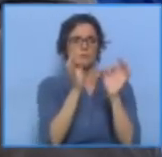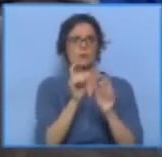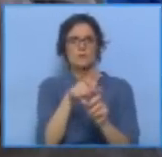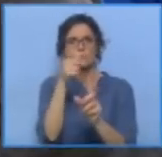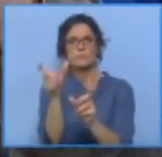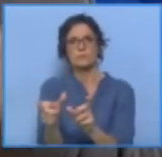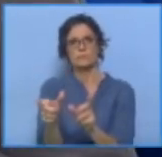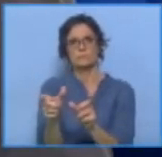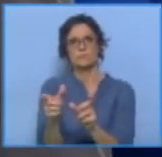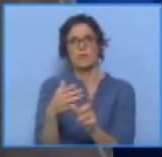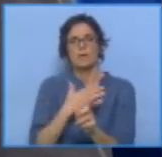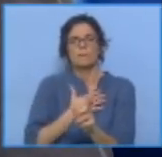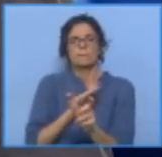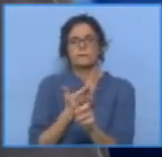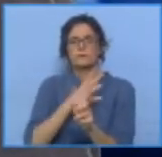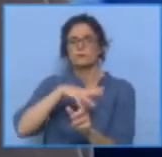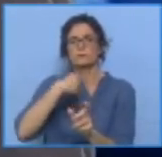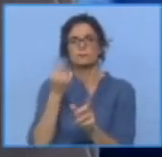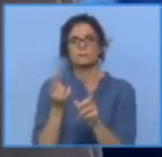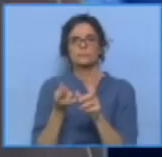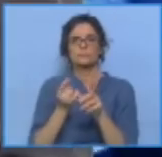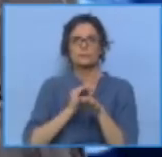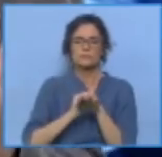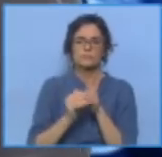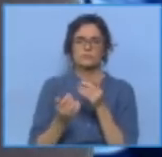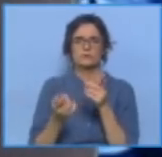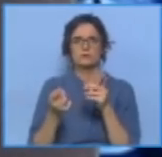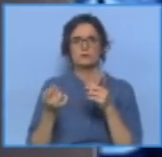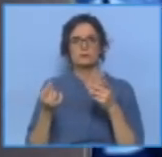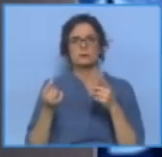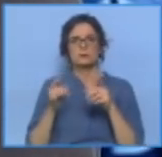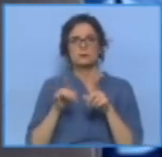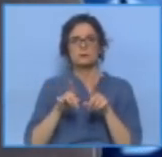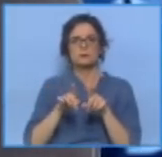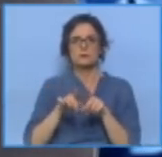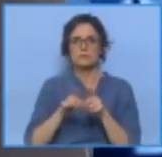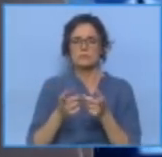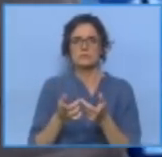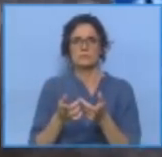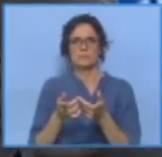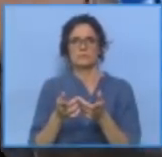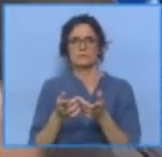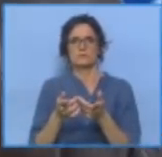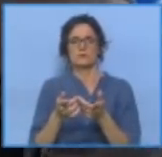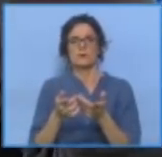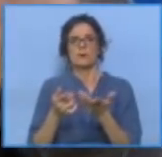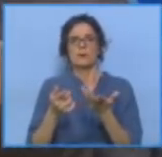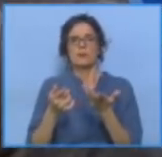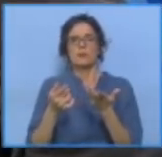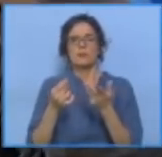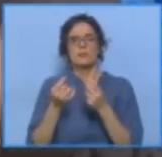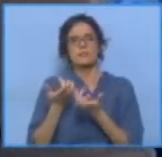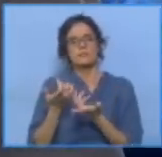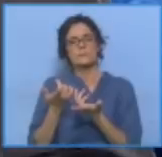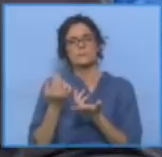um mundo fraterno. Quer dizer, passa por aí a nossa fé, a nossa adesão a Jesus, não é? Não é apenas um elogio de